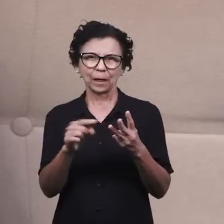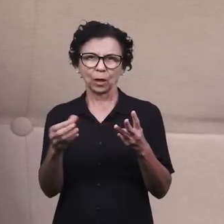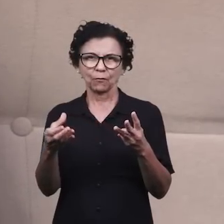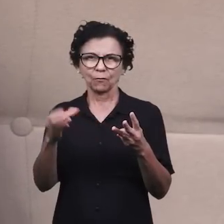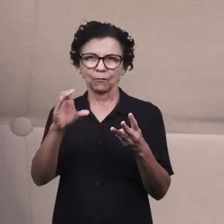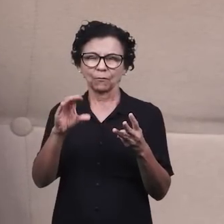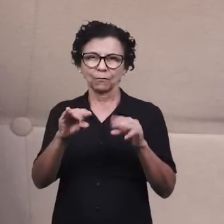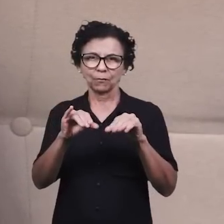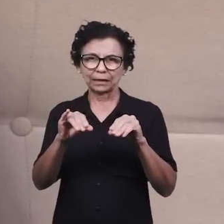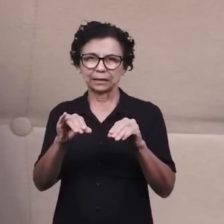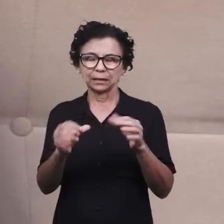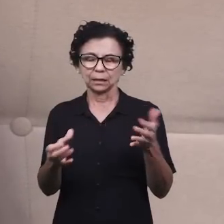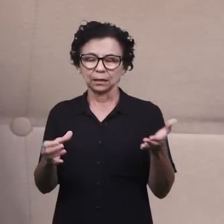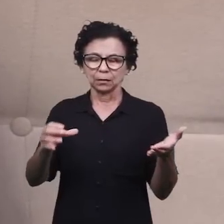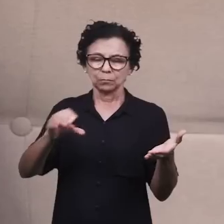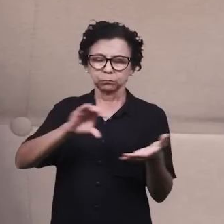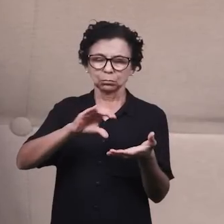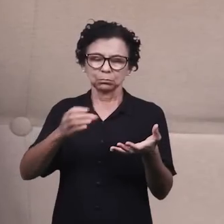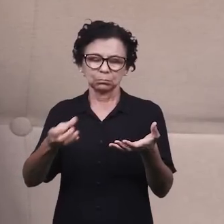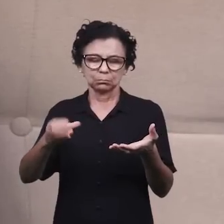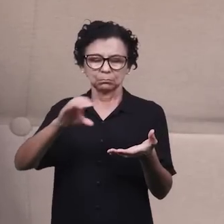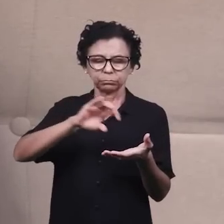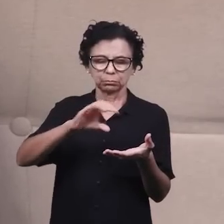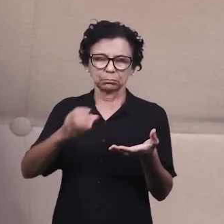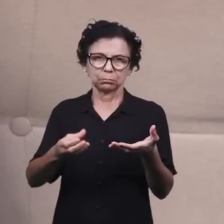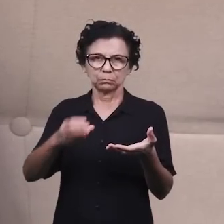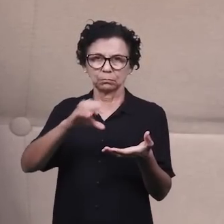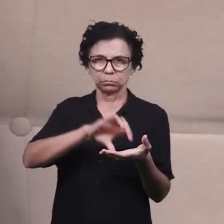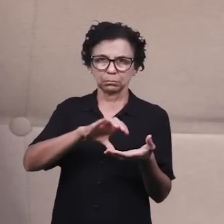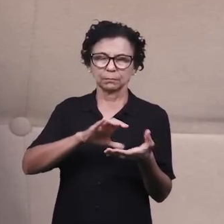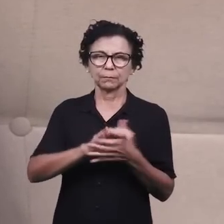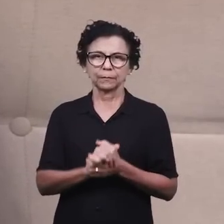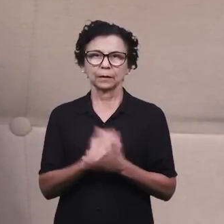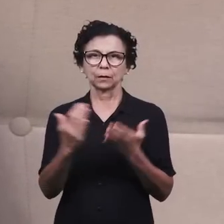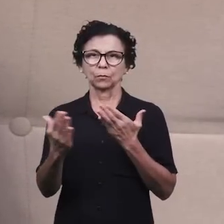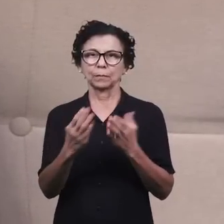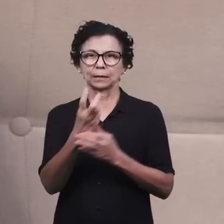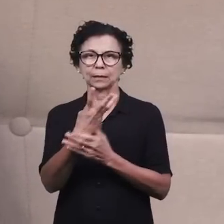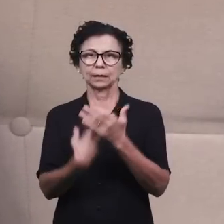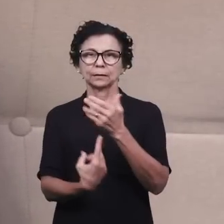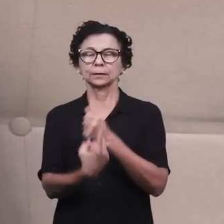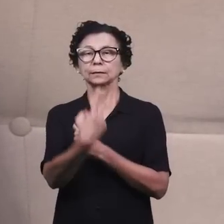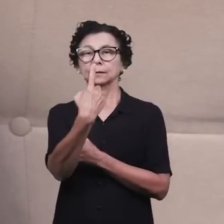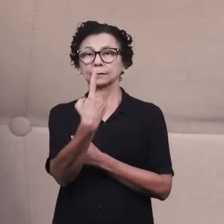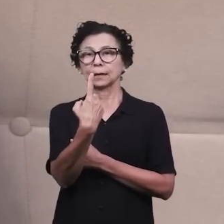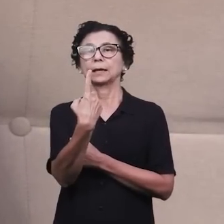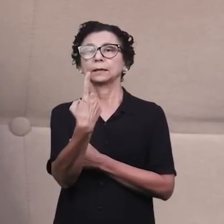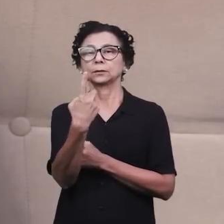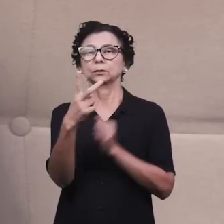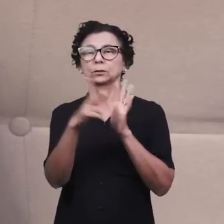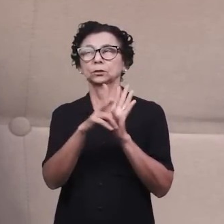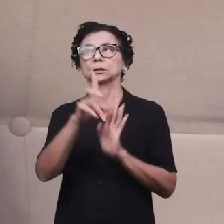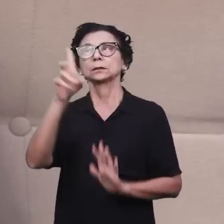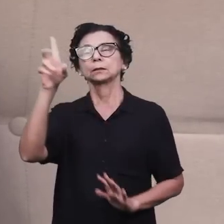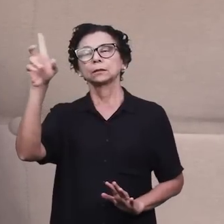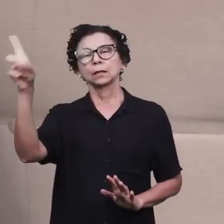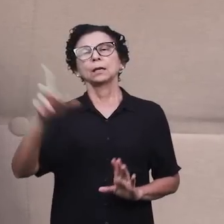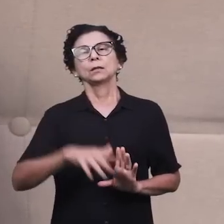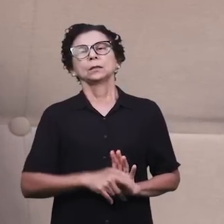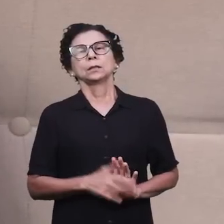terminou num resultado que não era o resultado desejado. E nós entendemos claramente que as